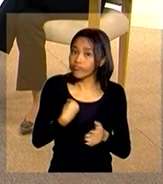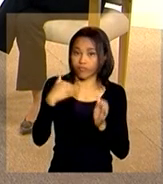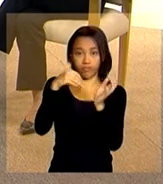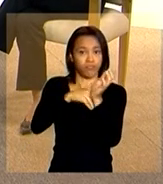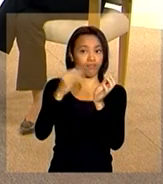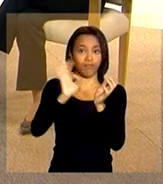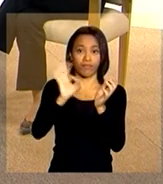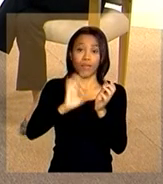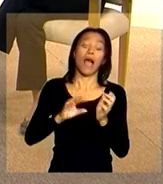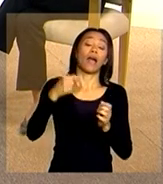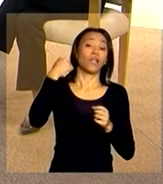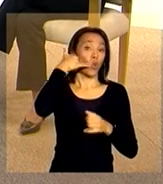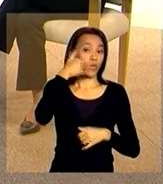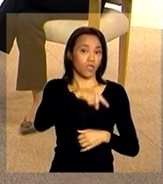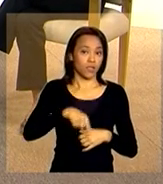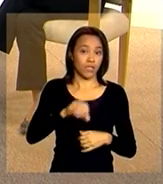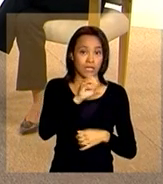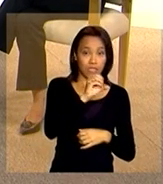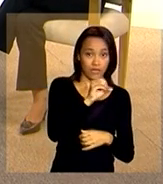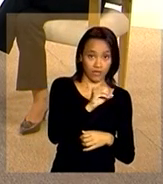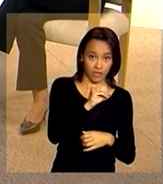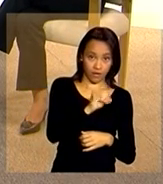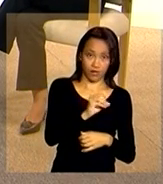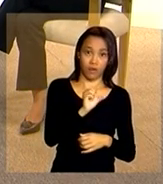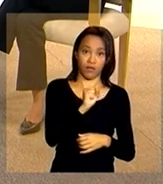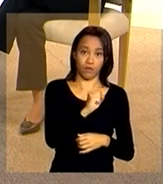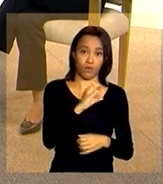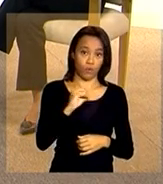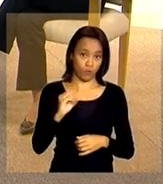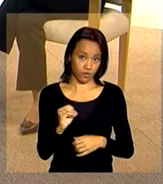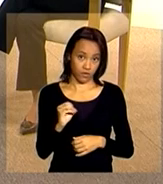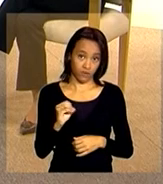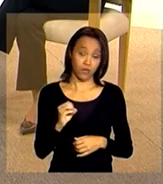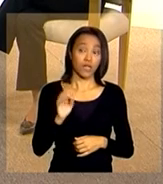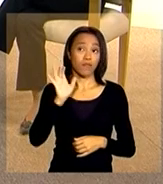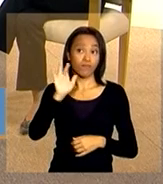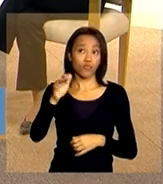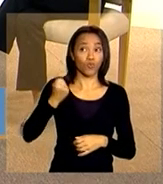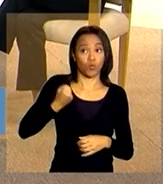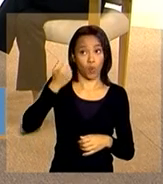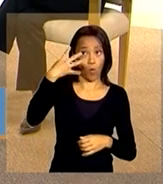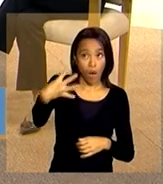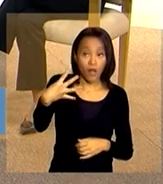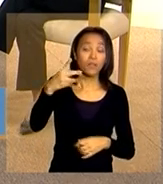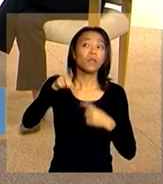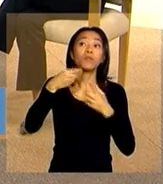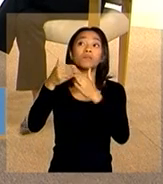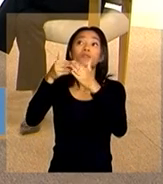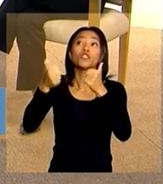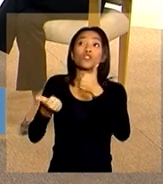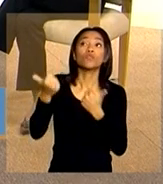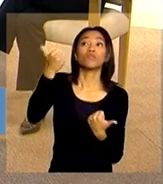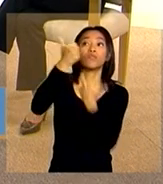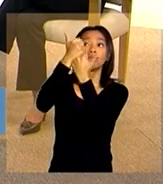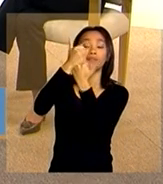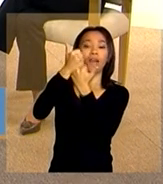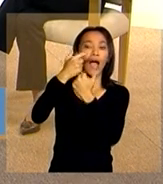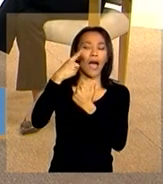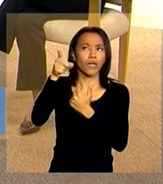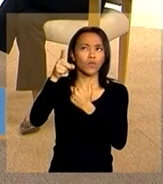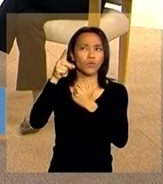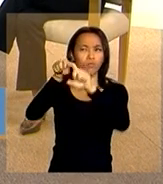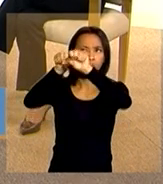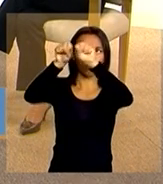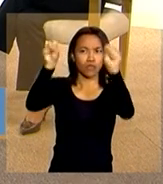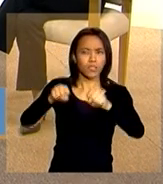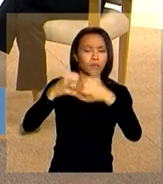contato com o 0800 digitando a opção dois e e opção 4 e solicite a substituição de titular que aí o sistema vai identificar